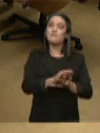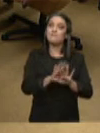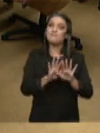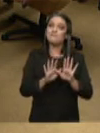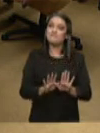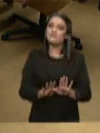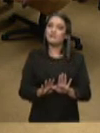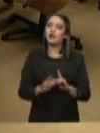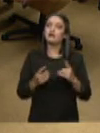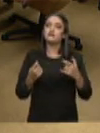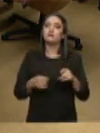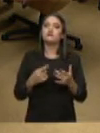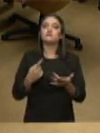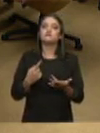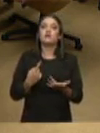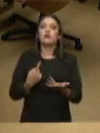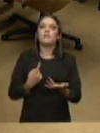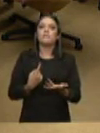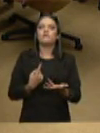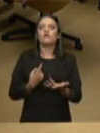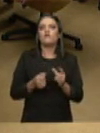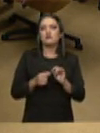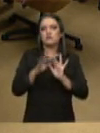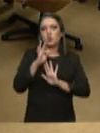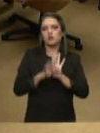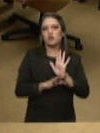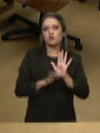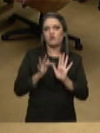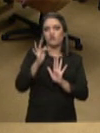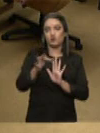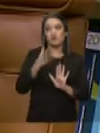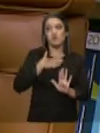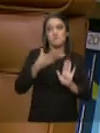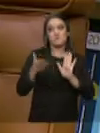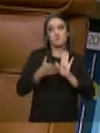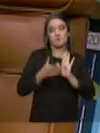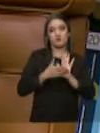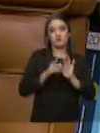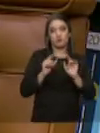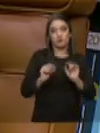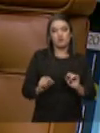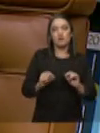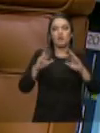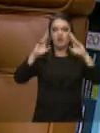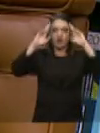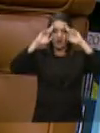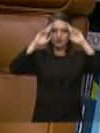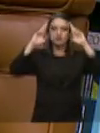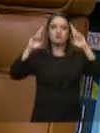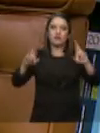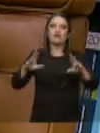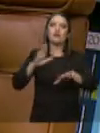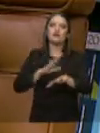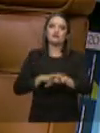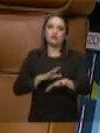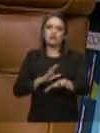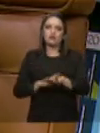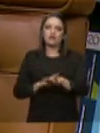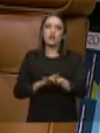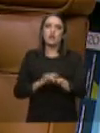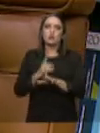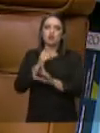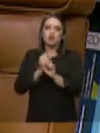importância para a fixação da tese a de futuro, eu propus que se respeitasse a anterioridade anual ou